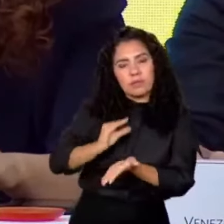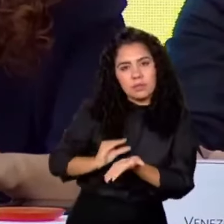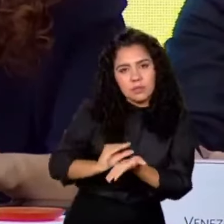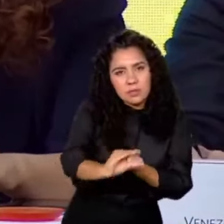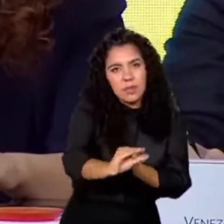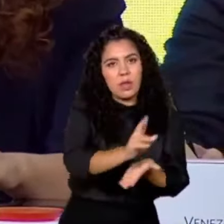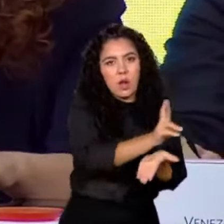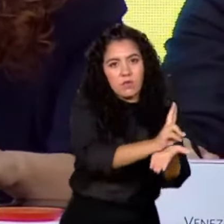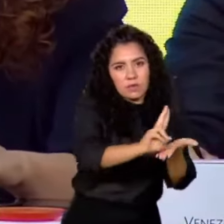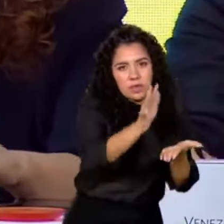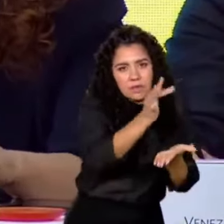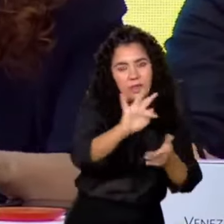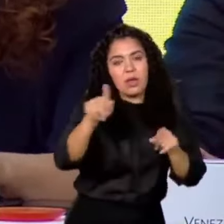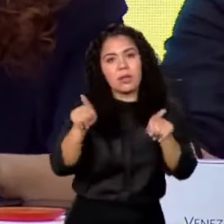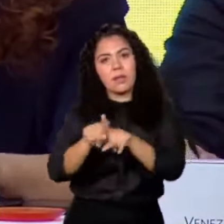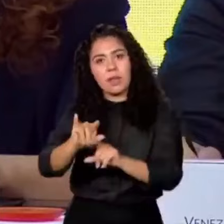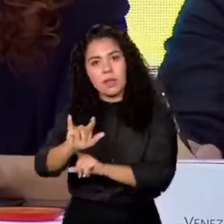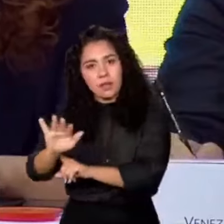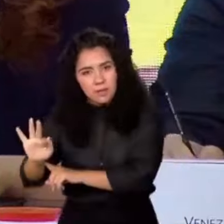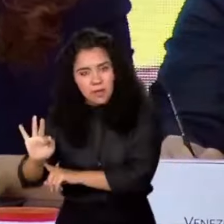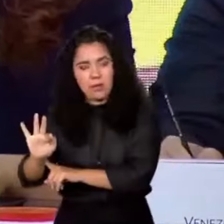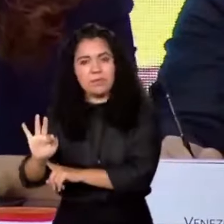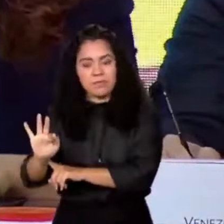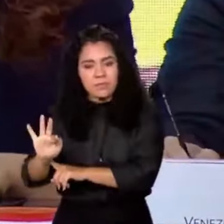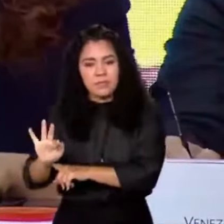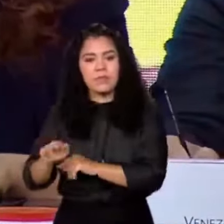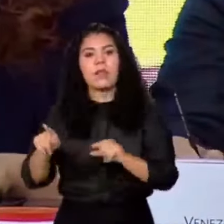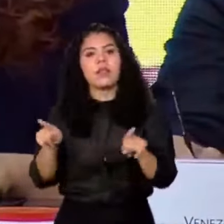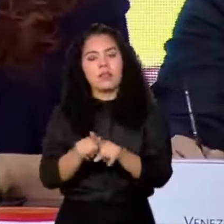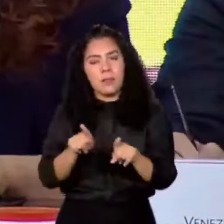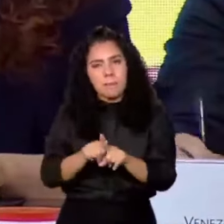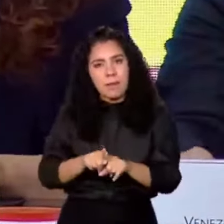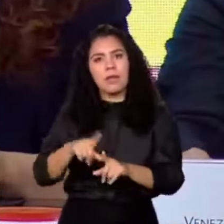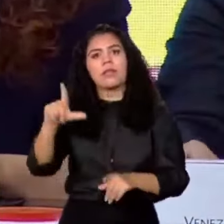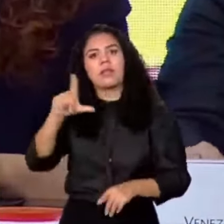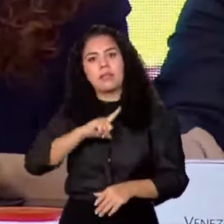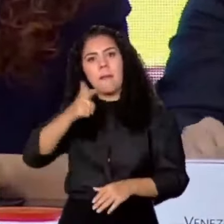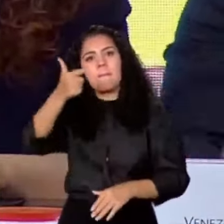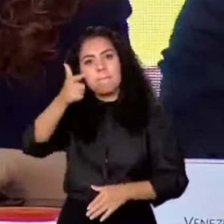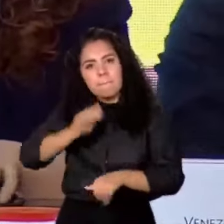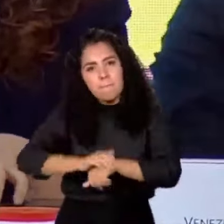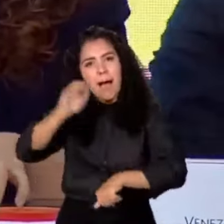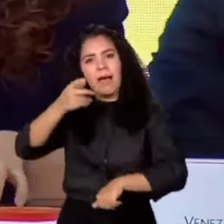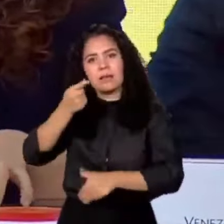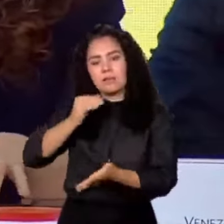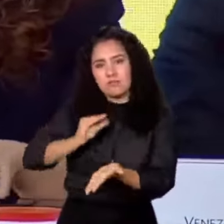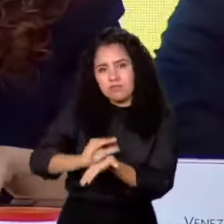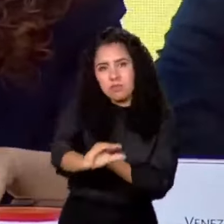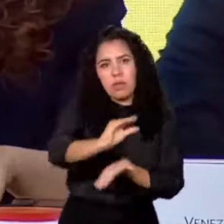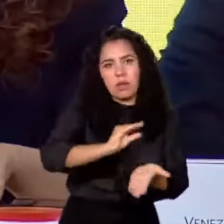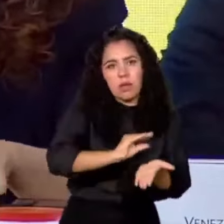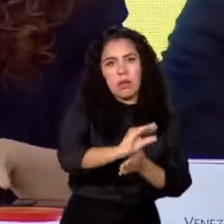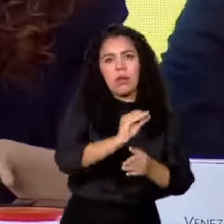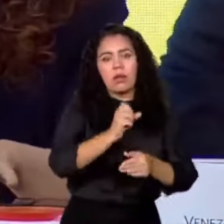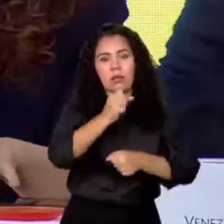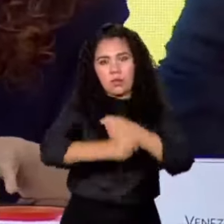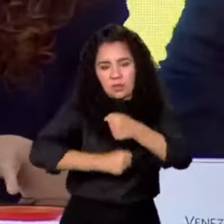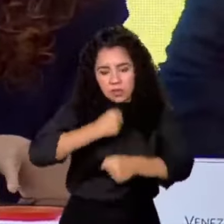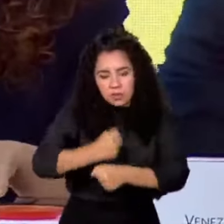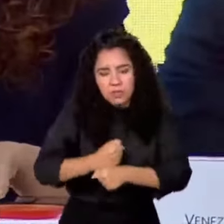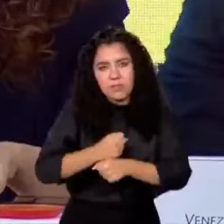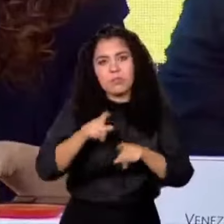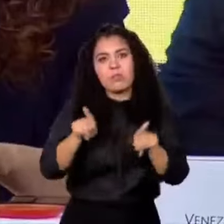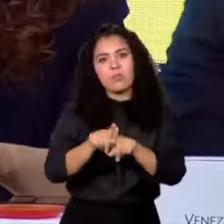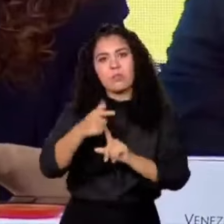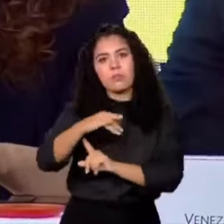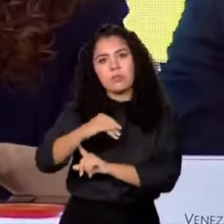desse país. Repito, fora, o que vai ter de aumento de custeio para 2025, vai ter aumento também para 2026, de aumento